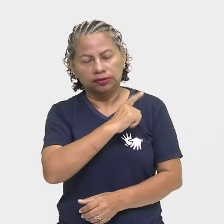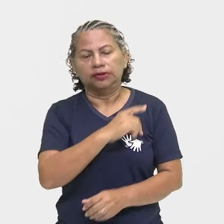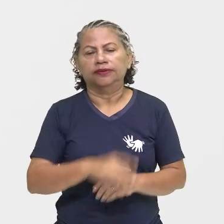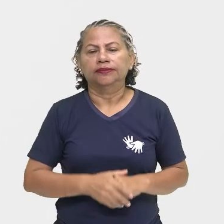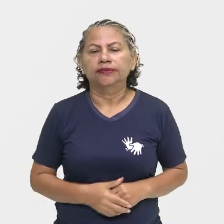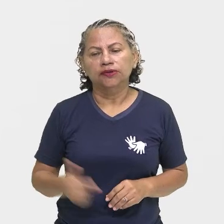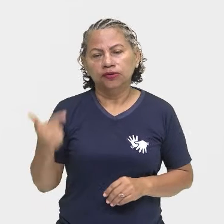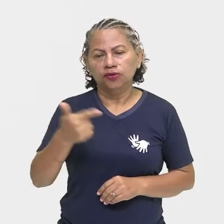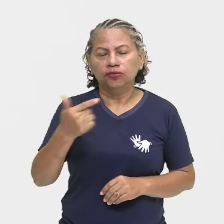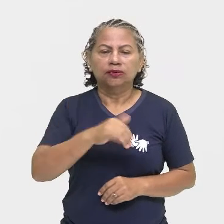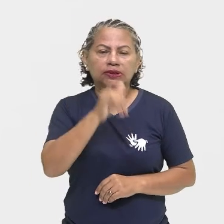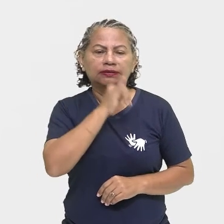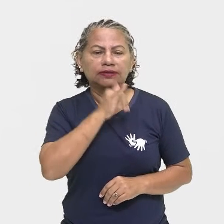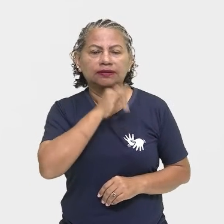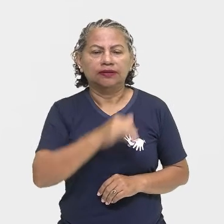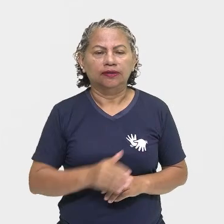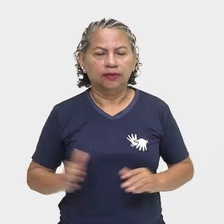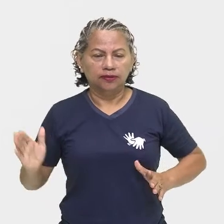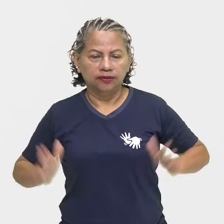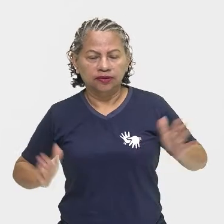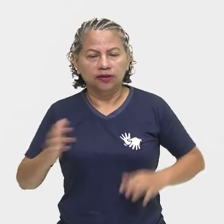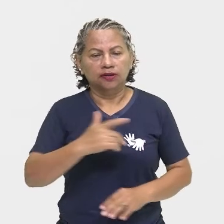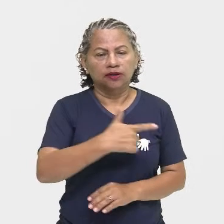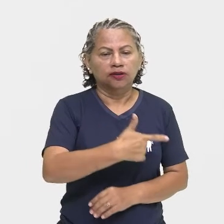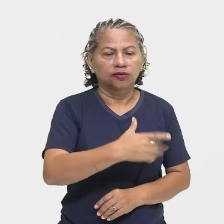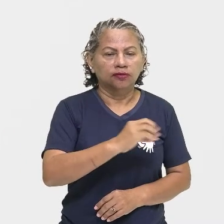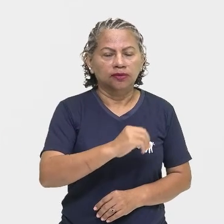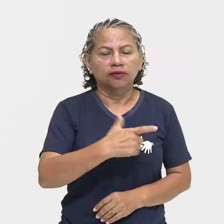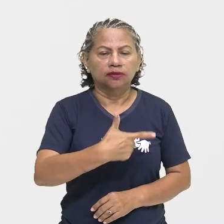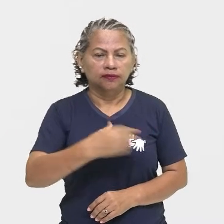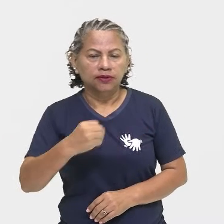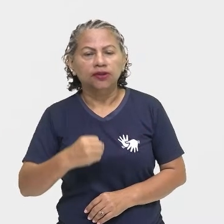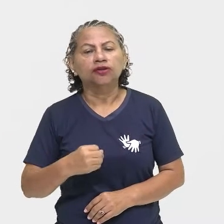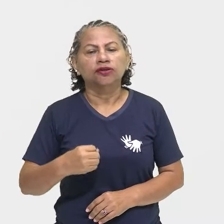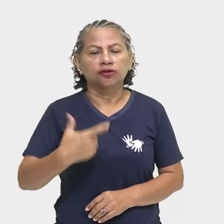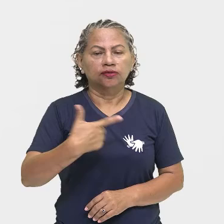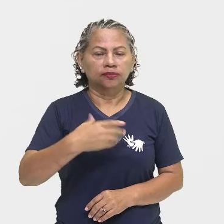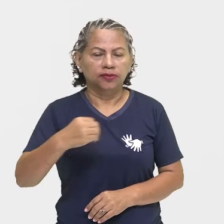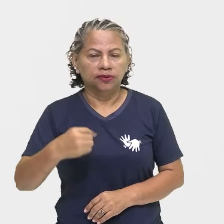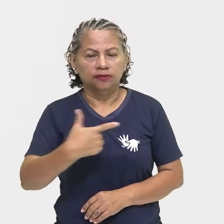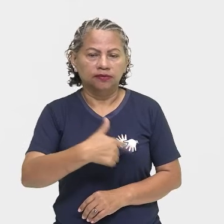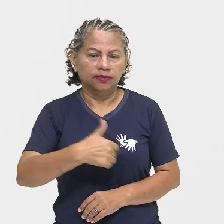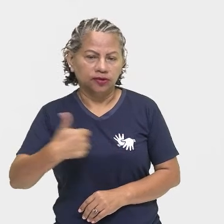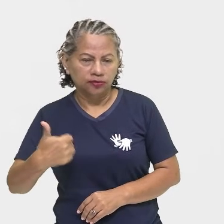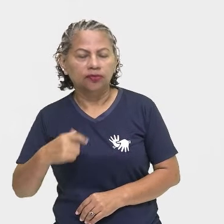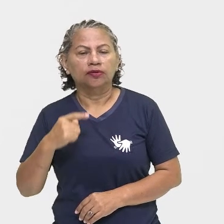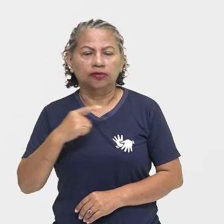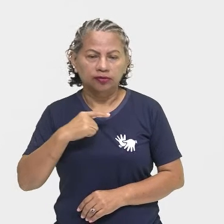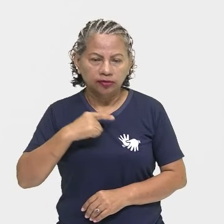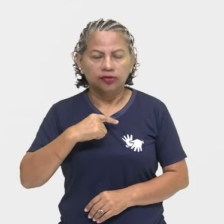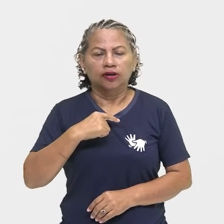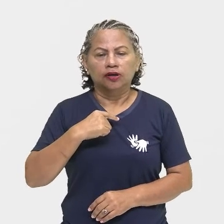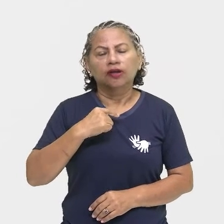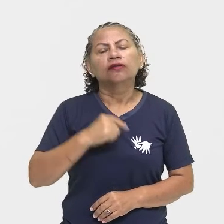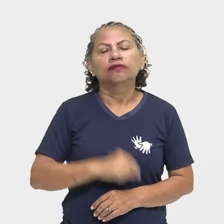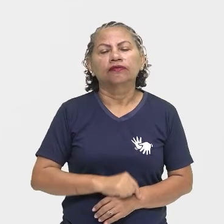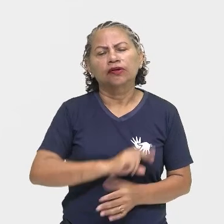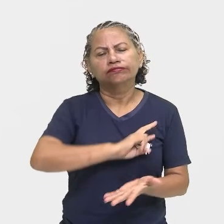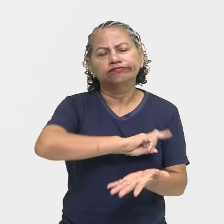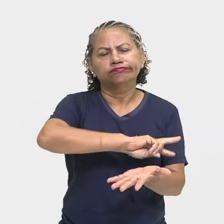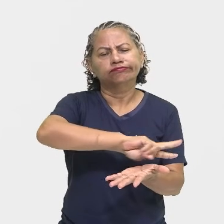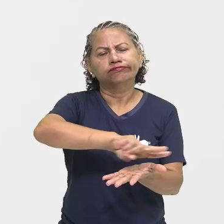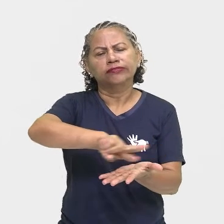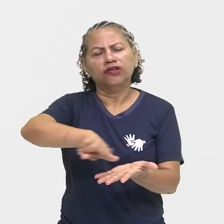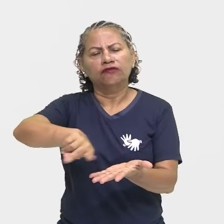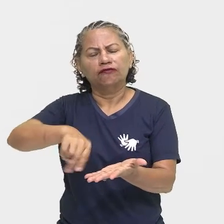exemplo, entre 2020 e 2021, por exemplo, houve diversos casos de alerta ou exclusão